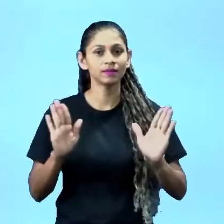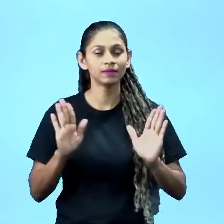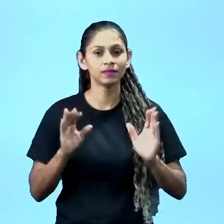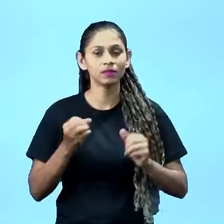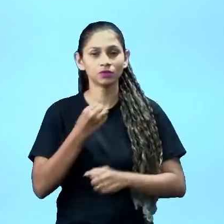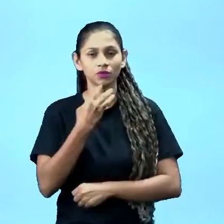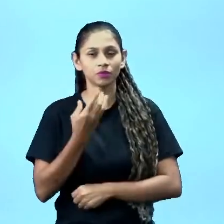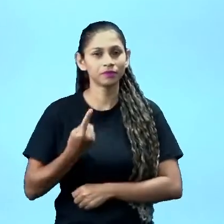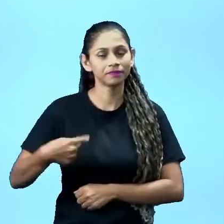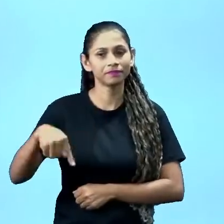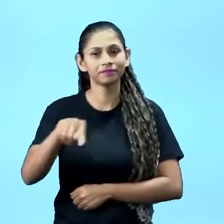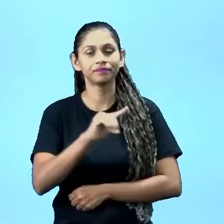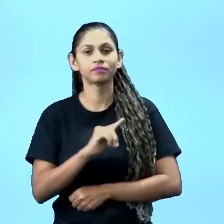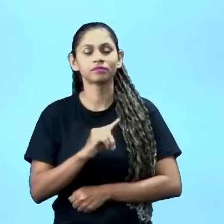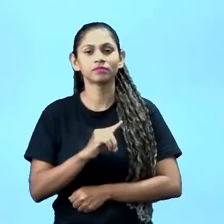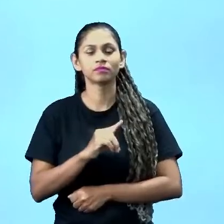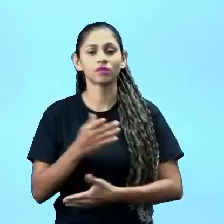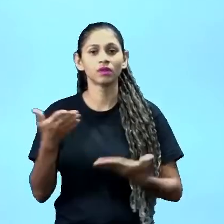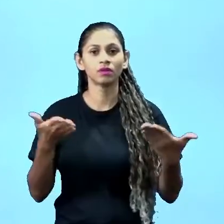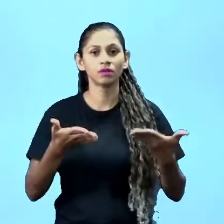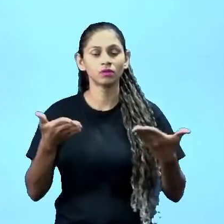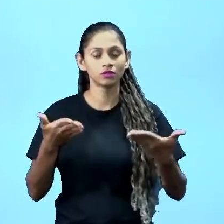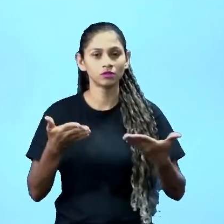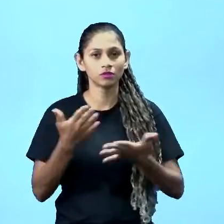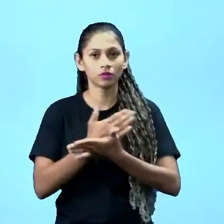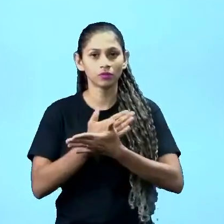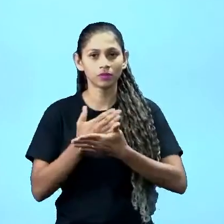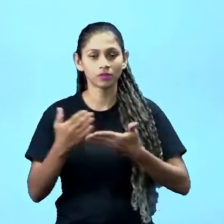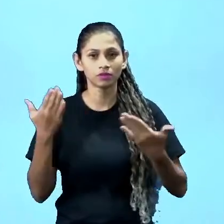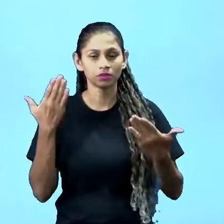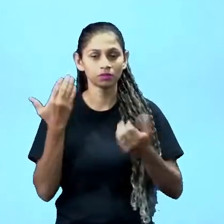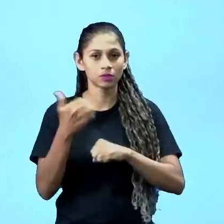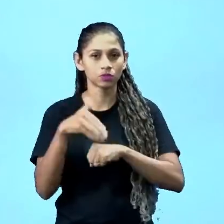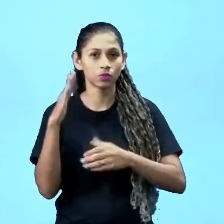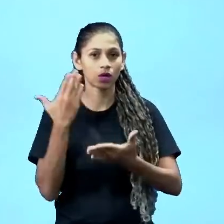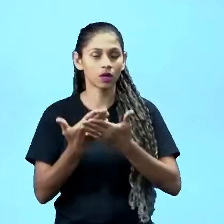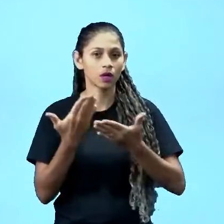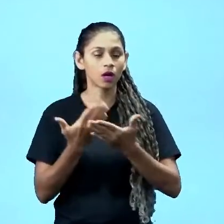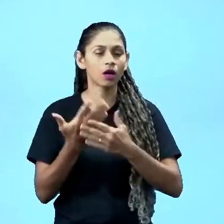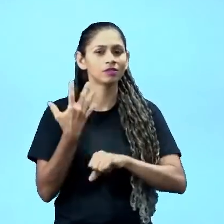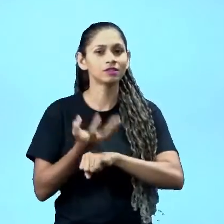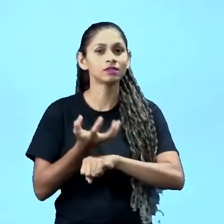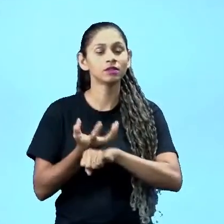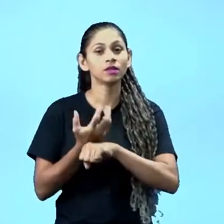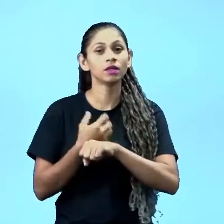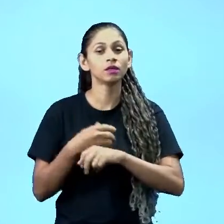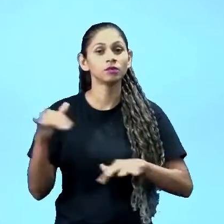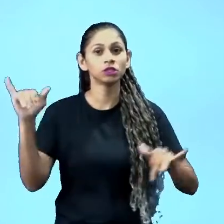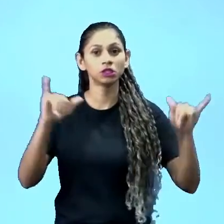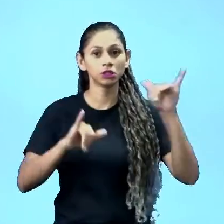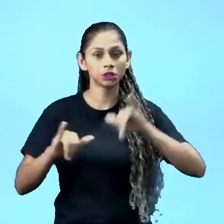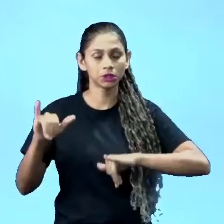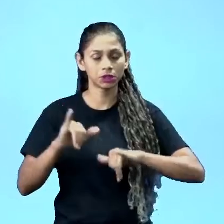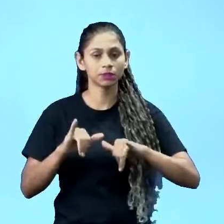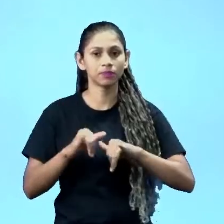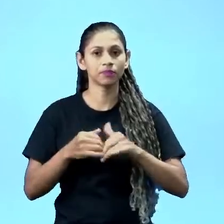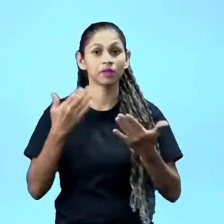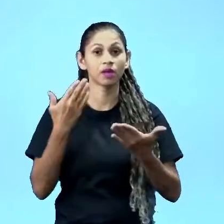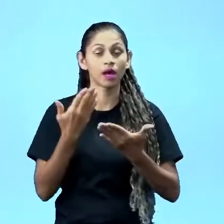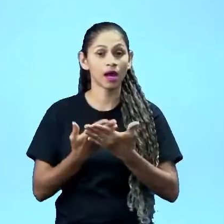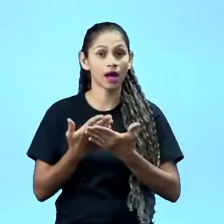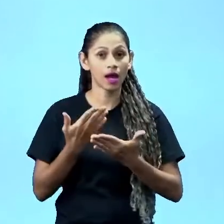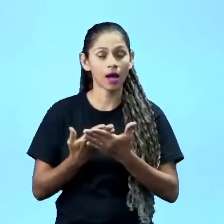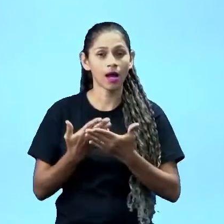Olá, tudo bem com vocês? Hoje nós vamos começar mais uma aula de Química. Meu nome é Carla e a aula vai ser